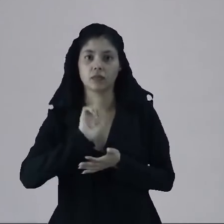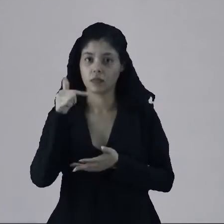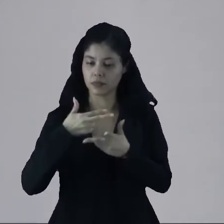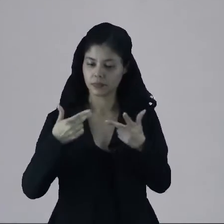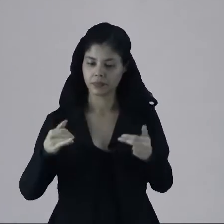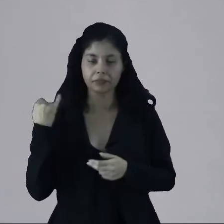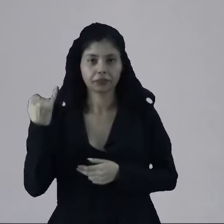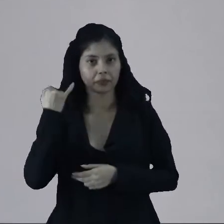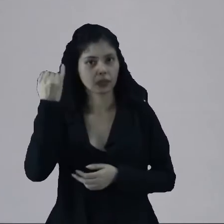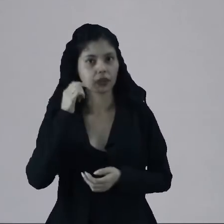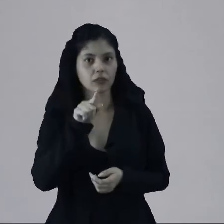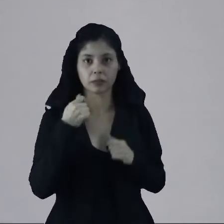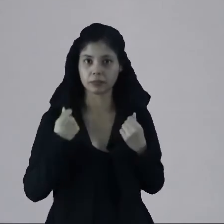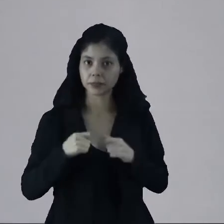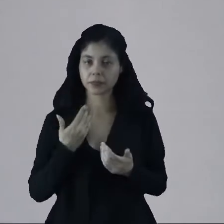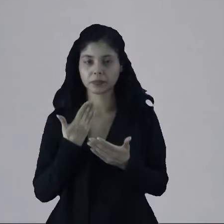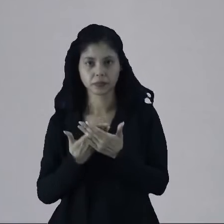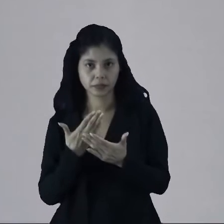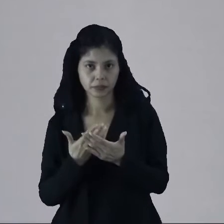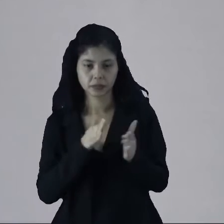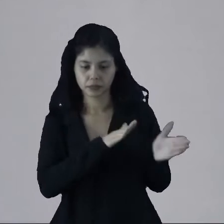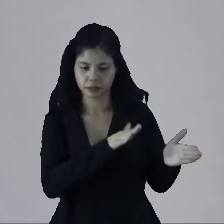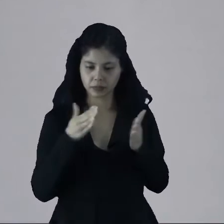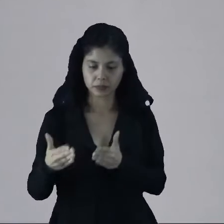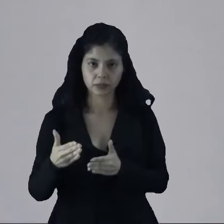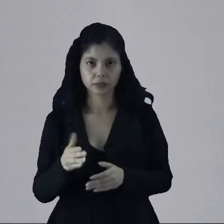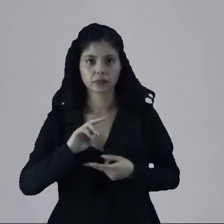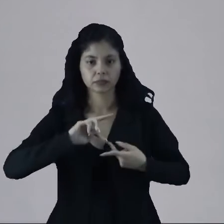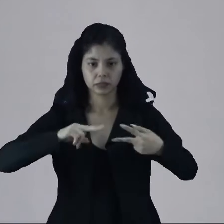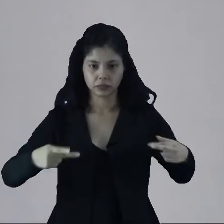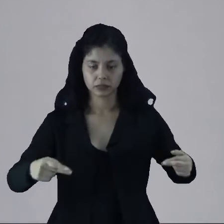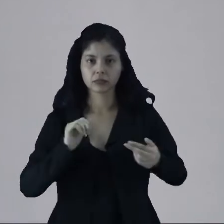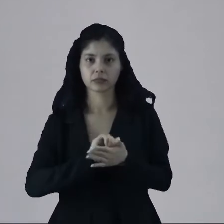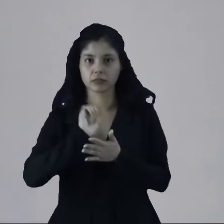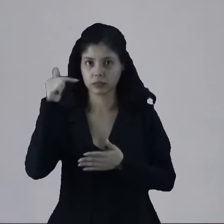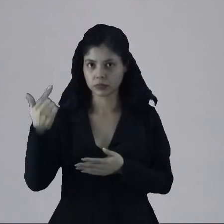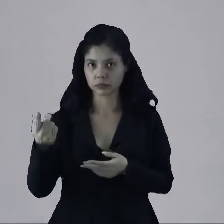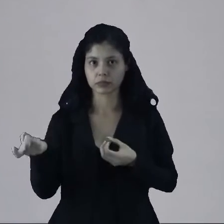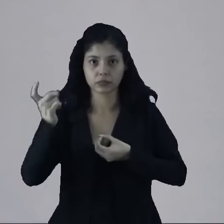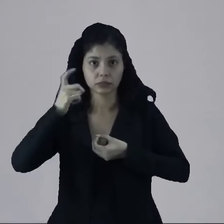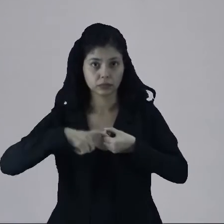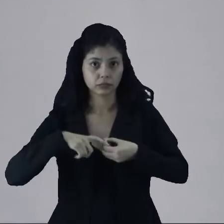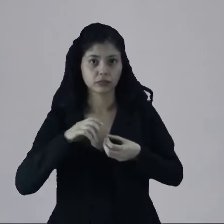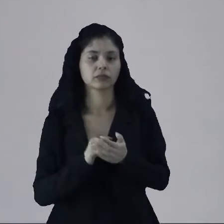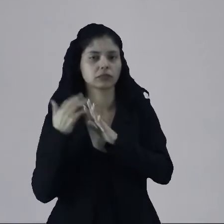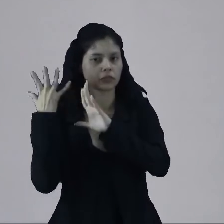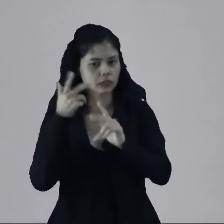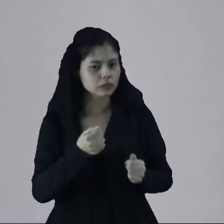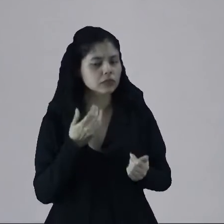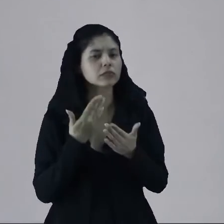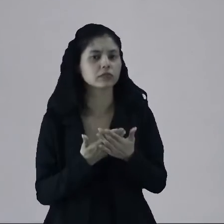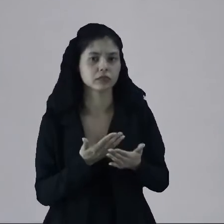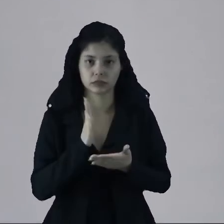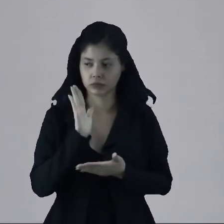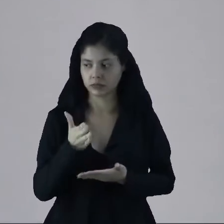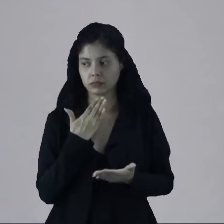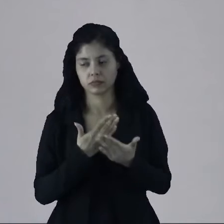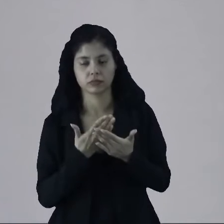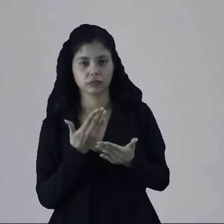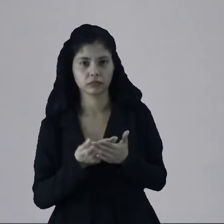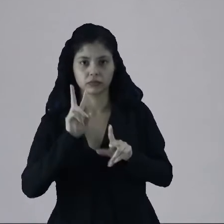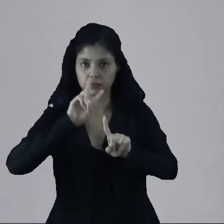outra coisa importante que você precisa estudar na parte de genética é lá voltar e revisar também, já tem uma aula